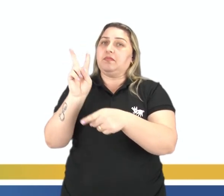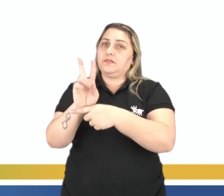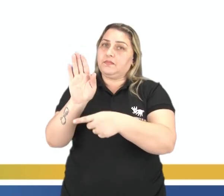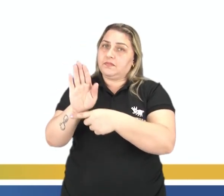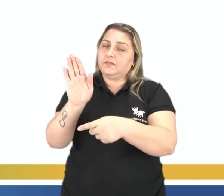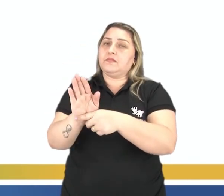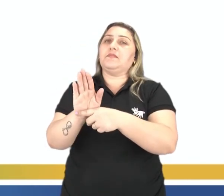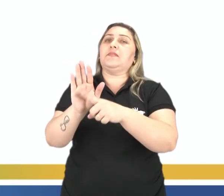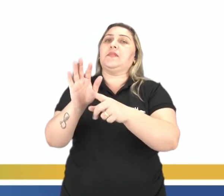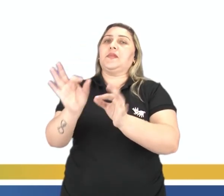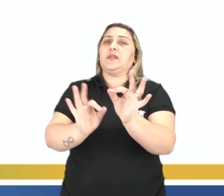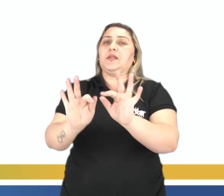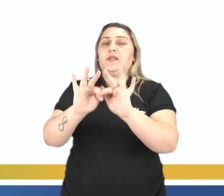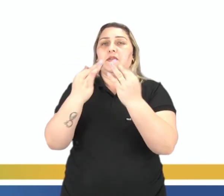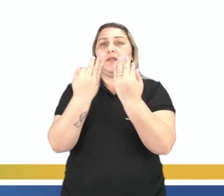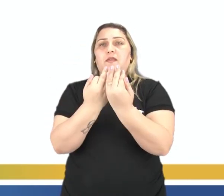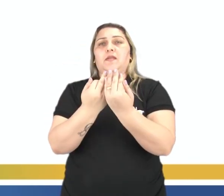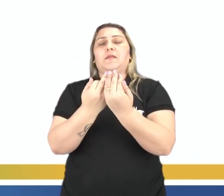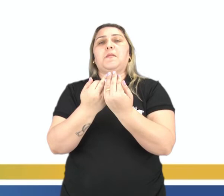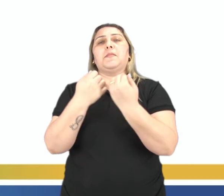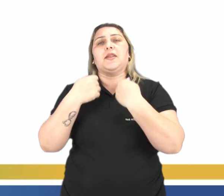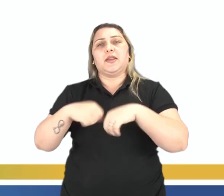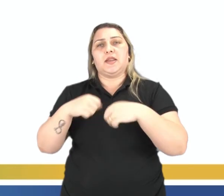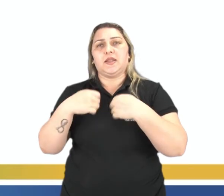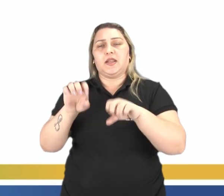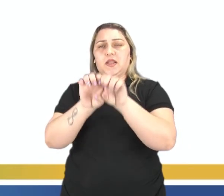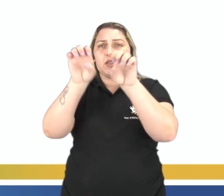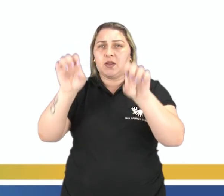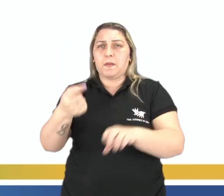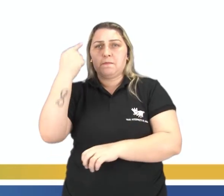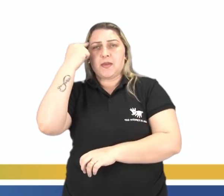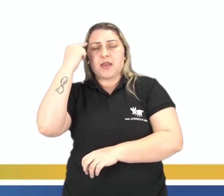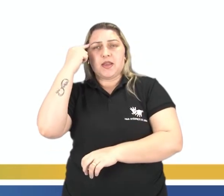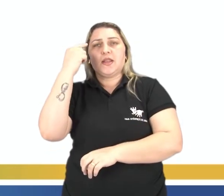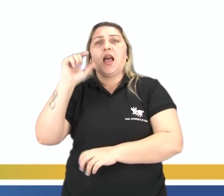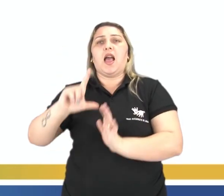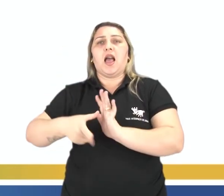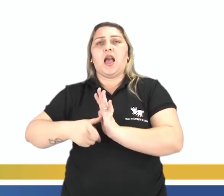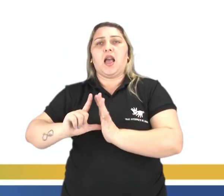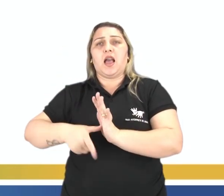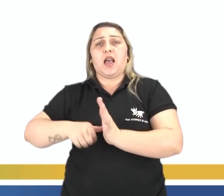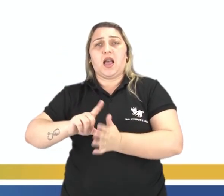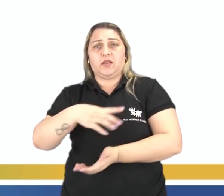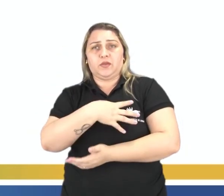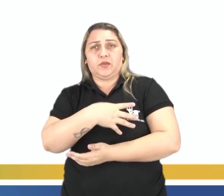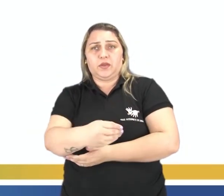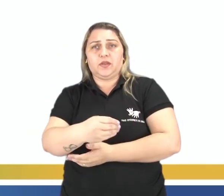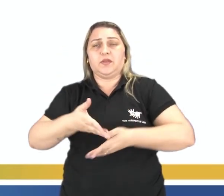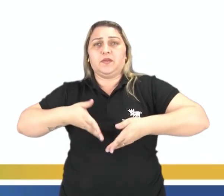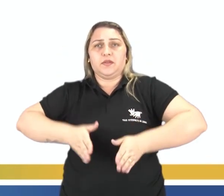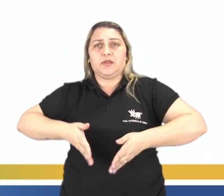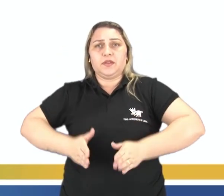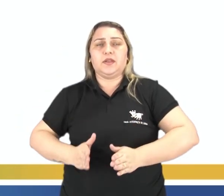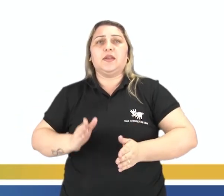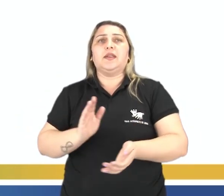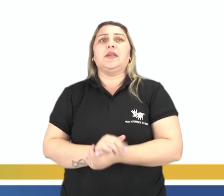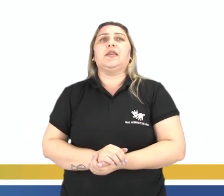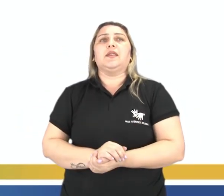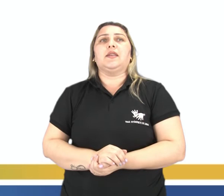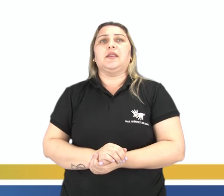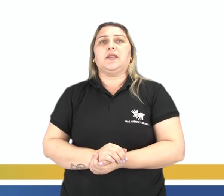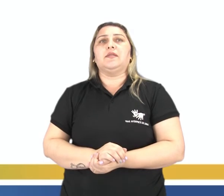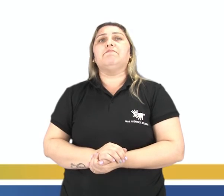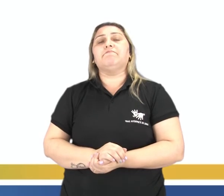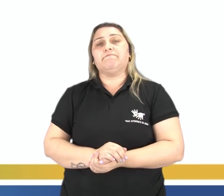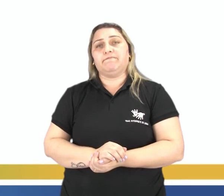defendiam o planejamento familiar, que as pessoas tinham que se reestruturar, elas tinham que pensar muito antes de avançar, de crescer em termos familiares, e